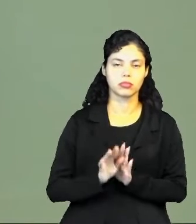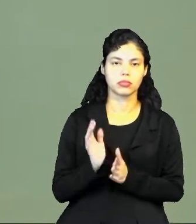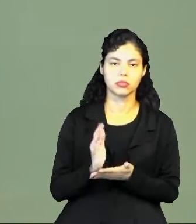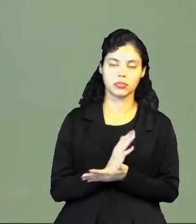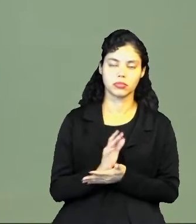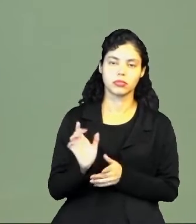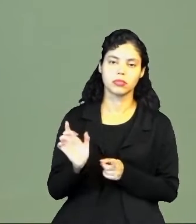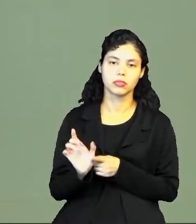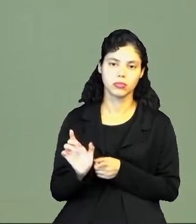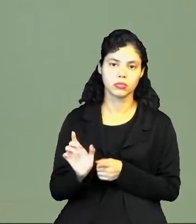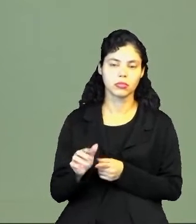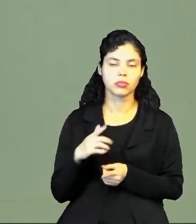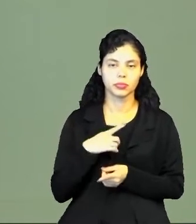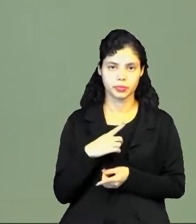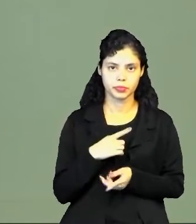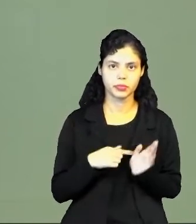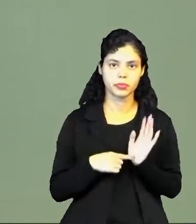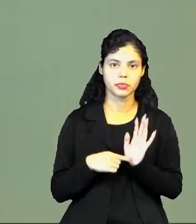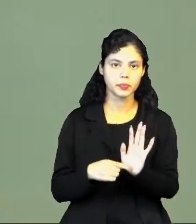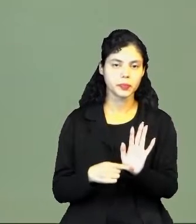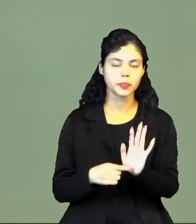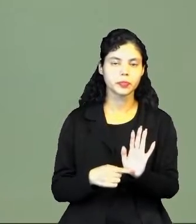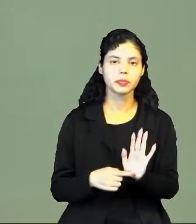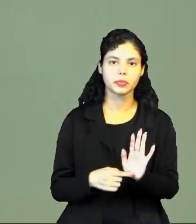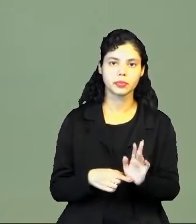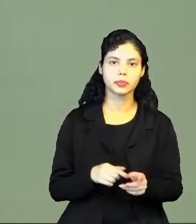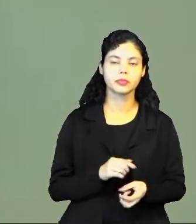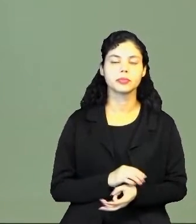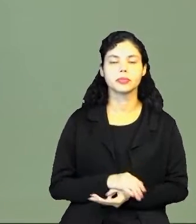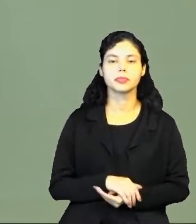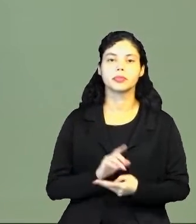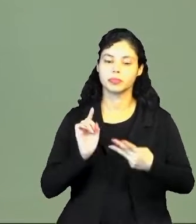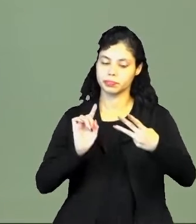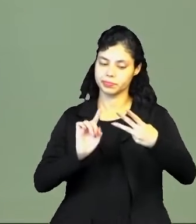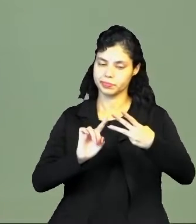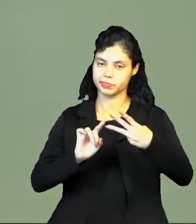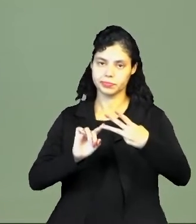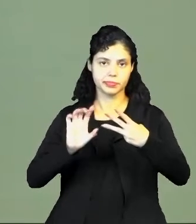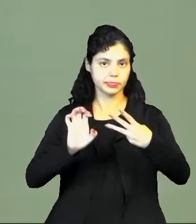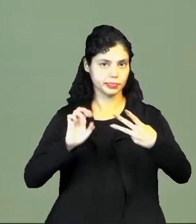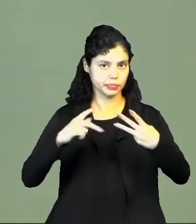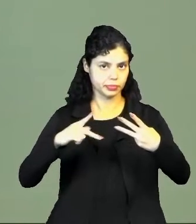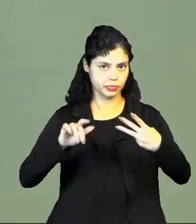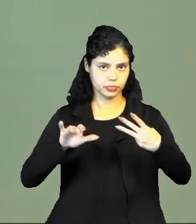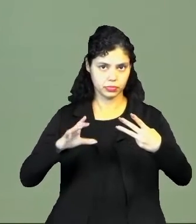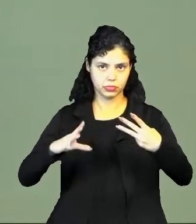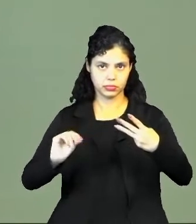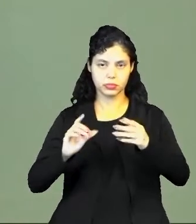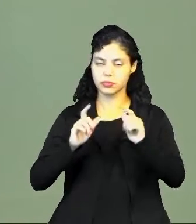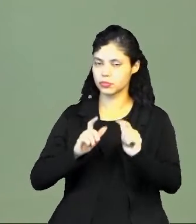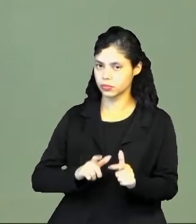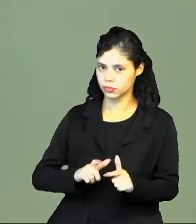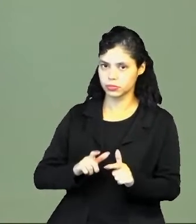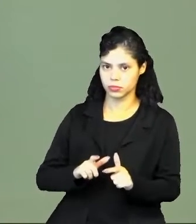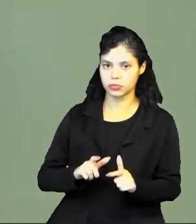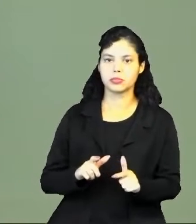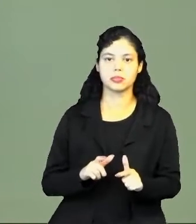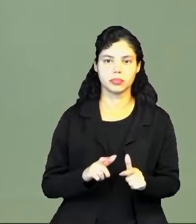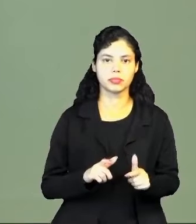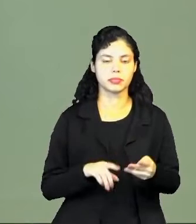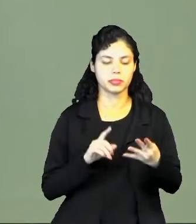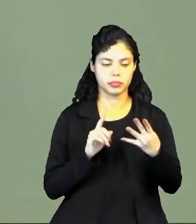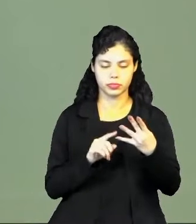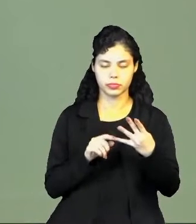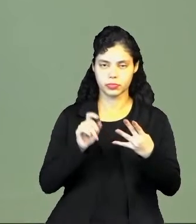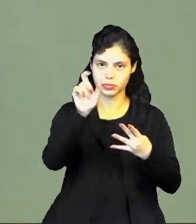palavras que especificam esse tempo, tá? Dá para a gente identificar. Falamos sobre o espaço, que é o local onde ela acontece. Falamos também sobre